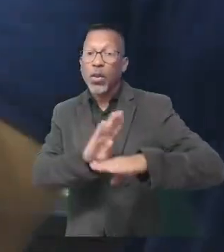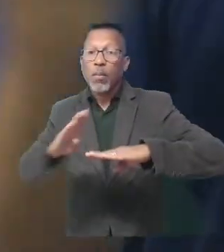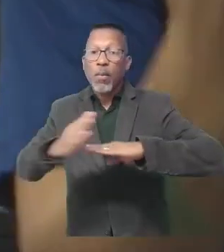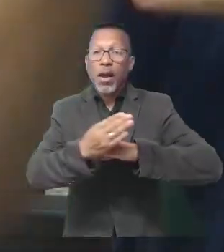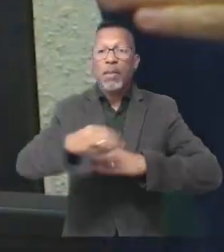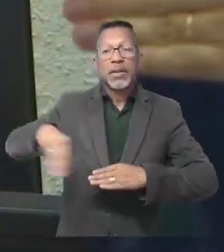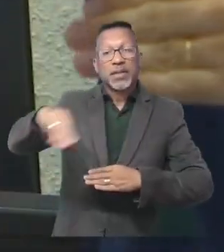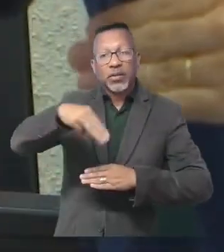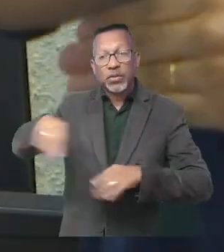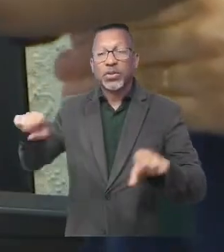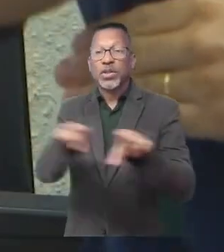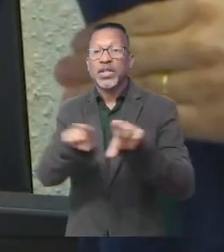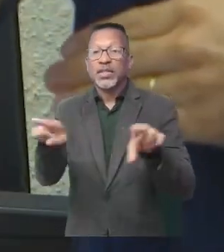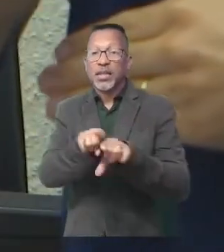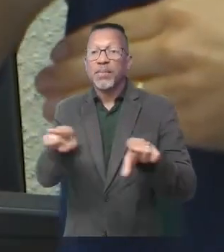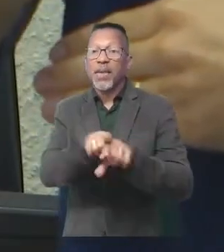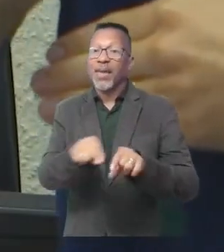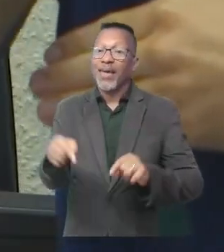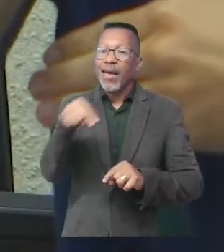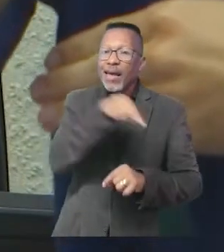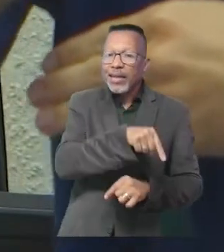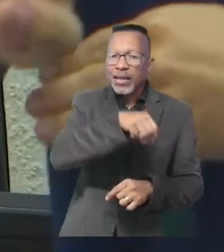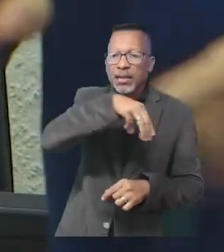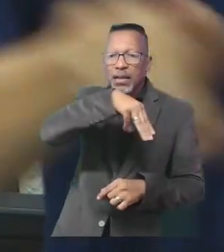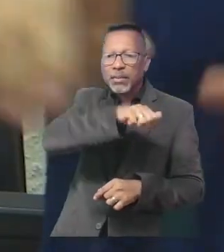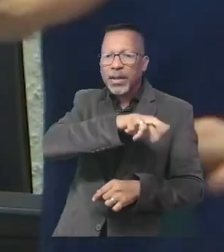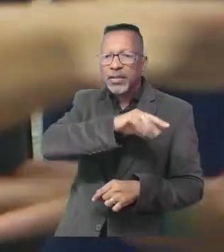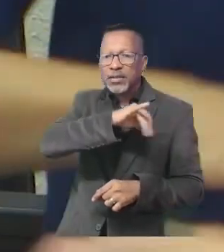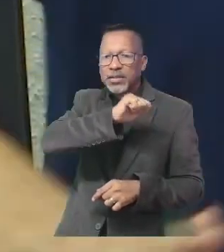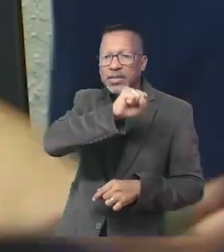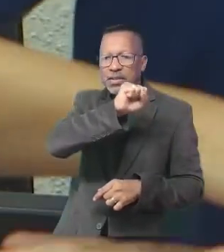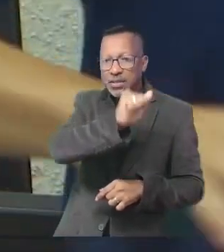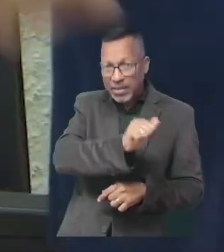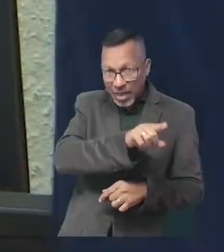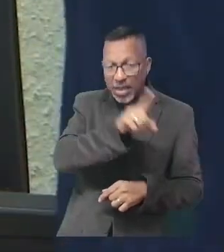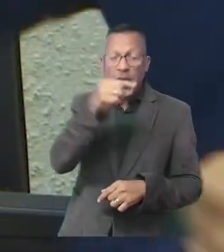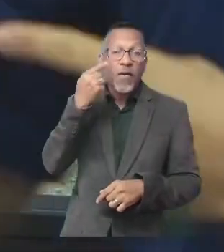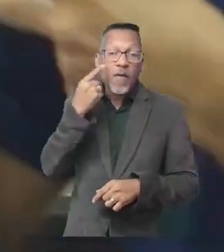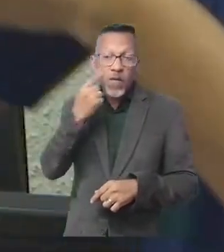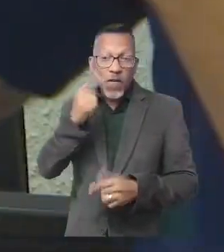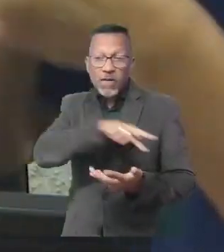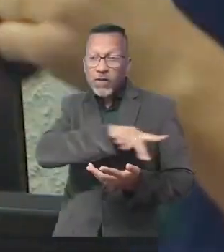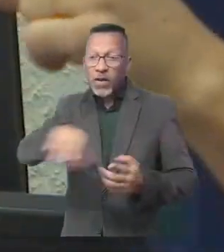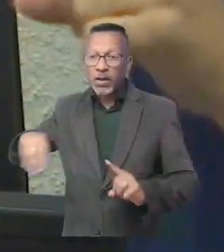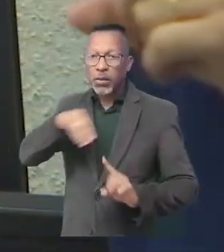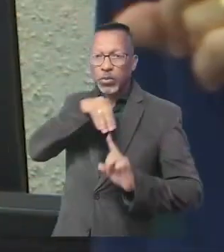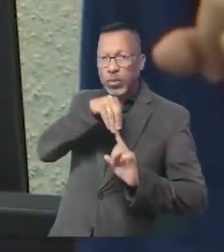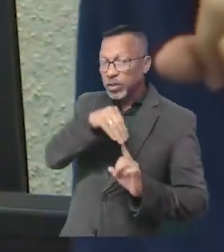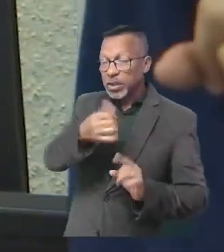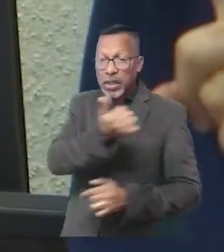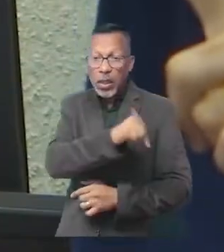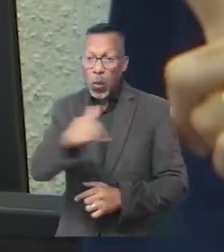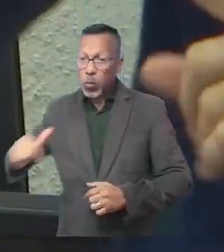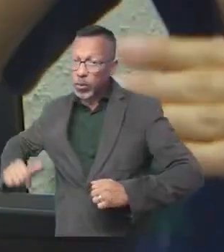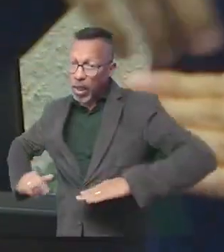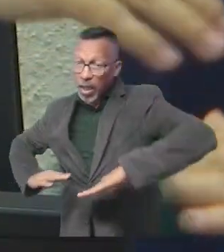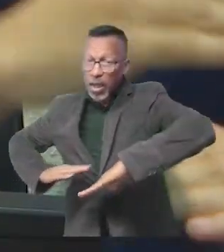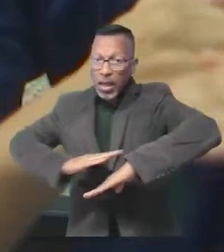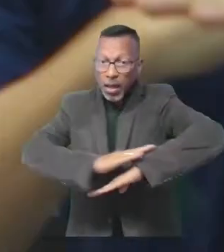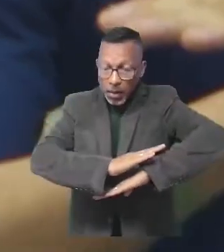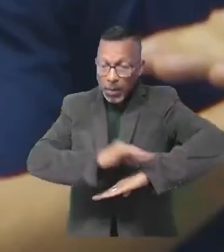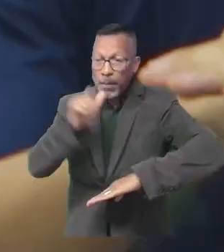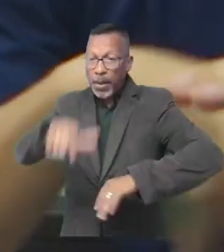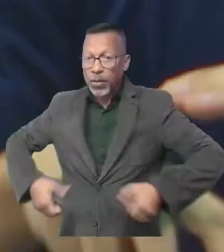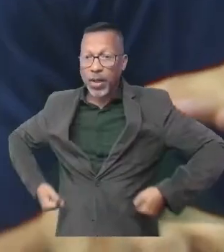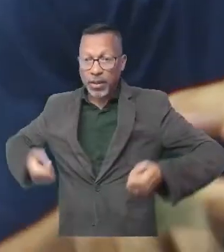um pouco aqui na Martim de Sá. Eu observei muitos pontos de ônibus que não tem uma rampa para um cadeirante subir. Eu